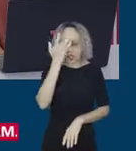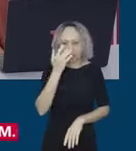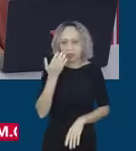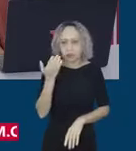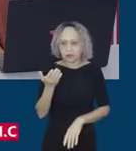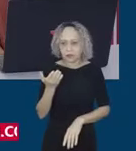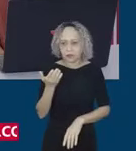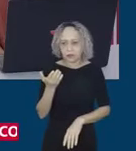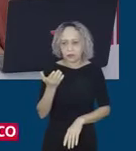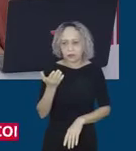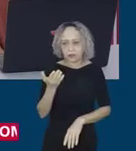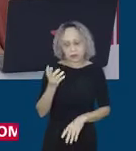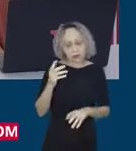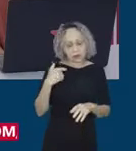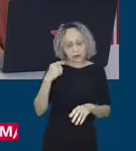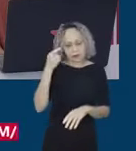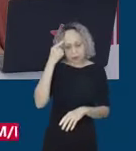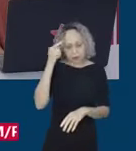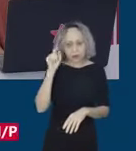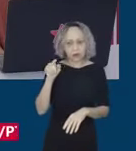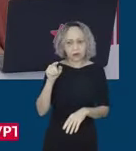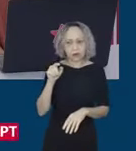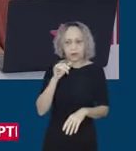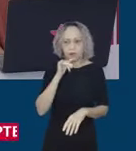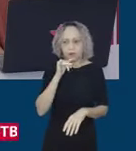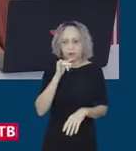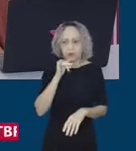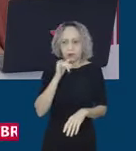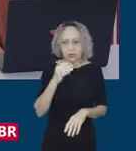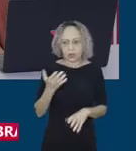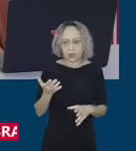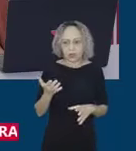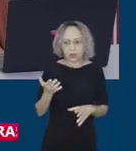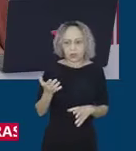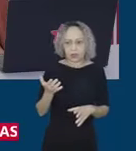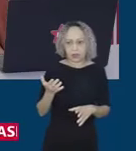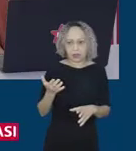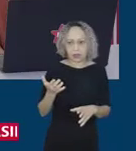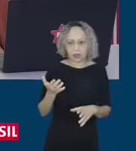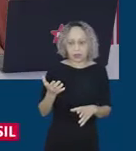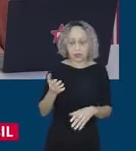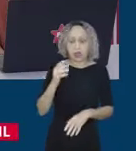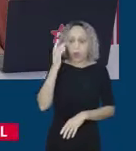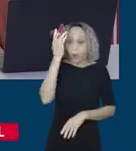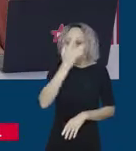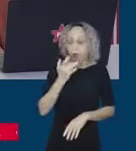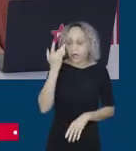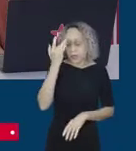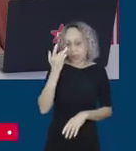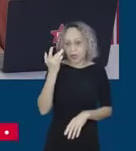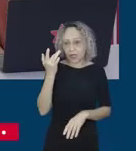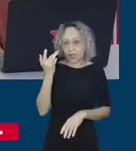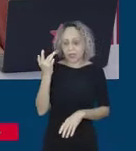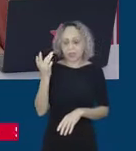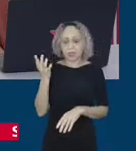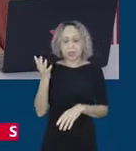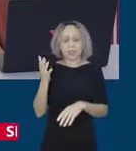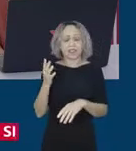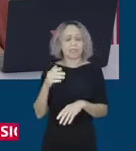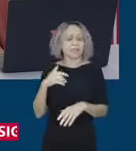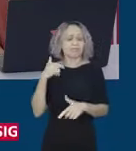eu ainda quero levar ele na Comissão de Direitos Humanos, viu? Ô, ministro, estou dizendo para você aí. Ele é um ministro que está fazendo um belíssimo